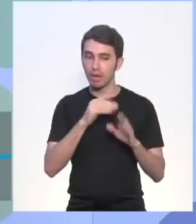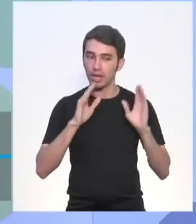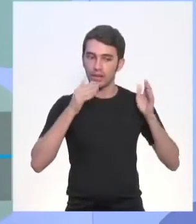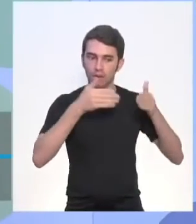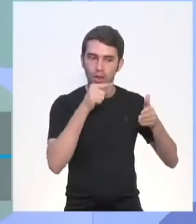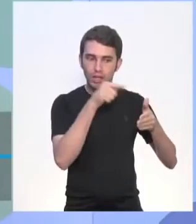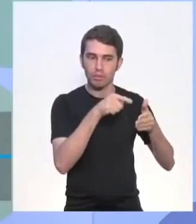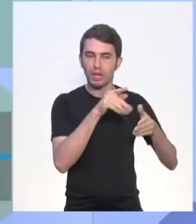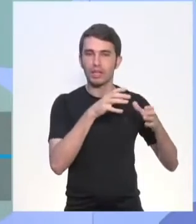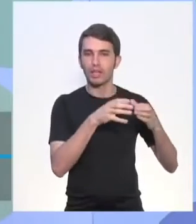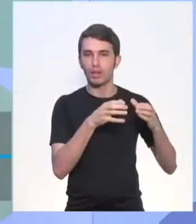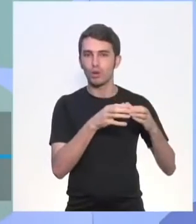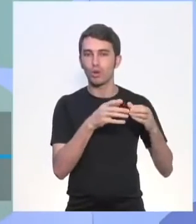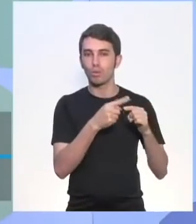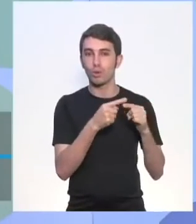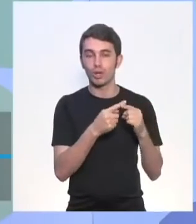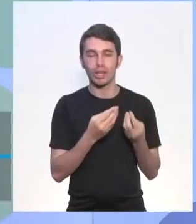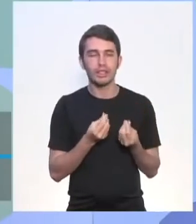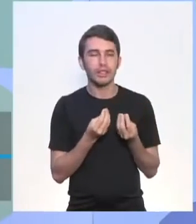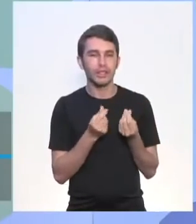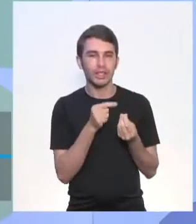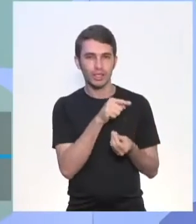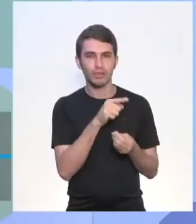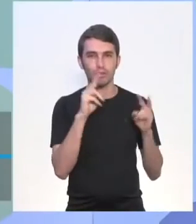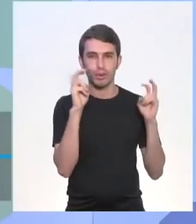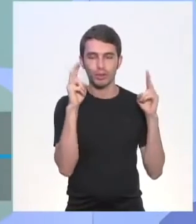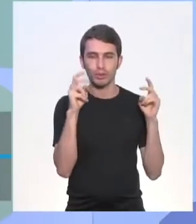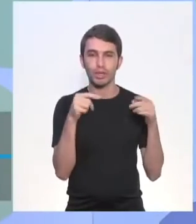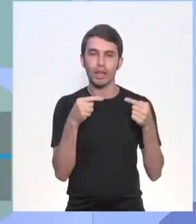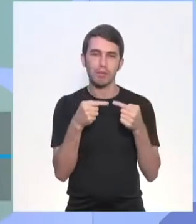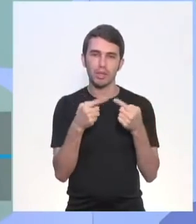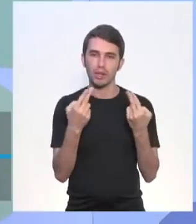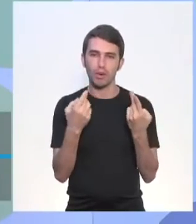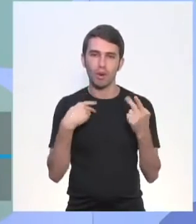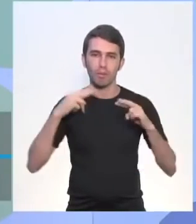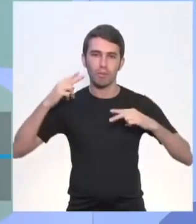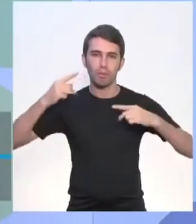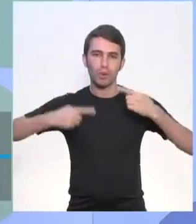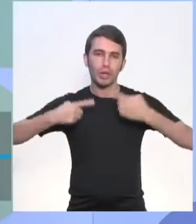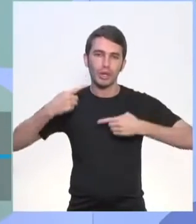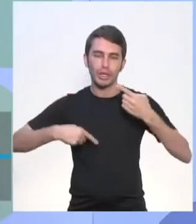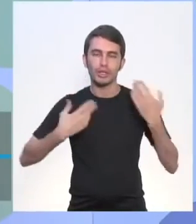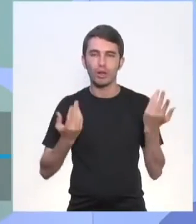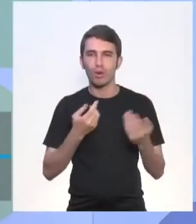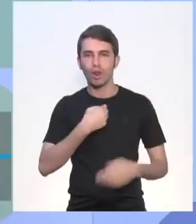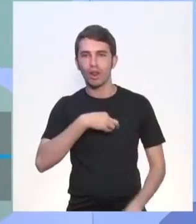espalhando mais sem ter uma criticidade. E quando vai falar de política, a mesma coisa. Você tem o seu lado,